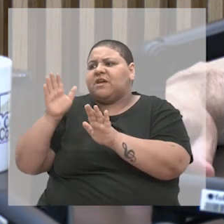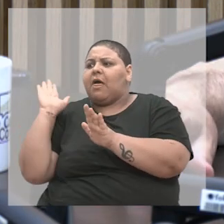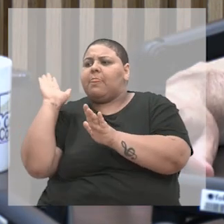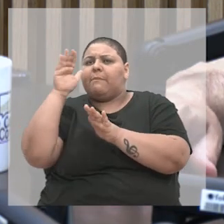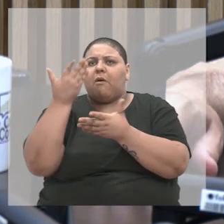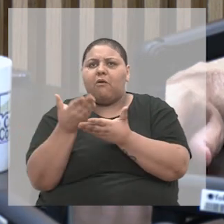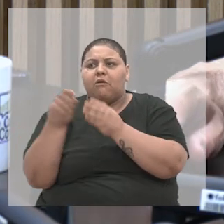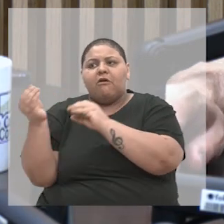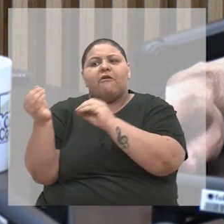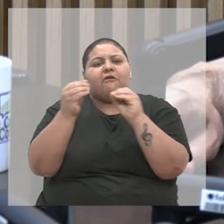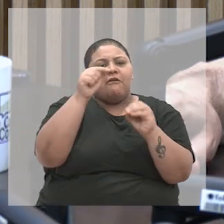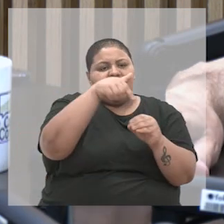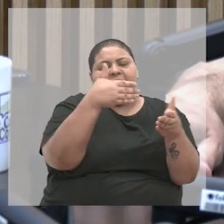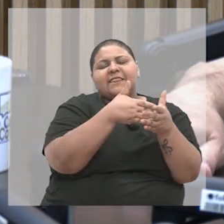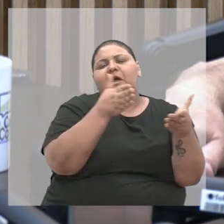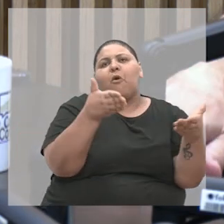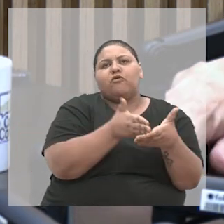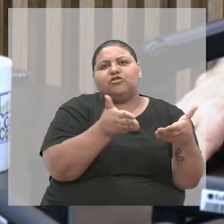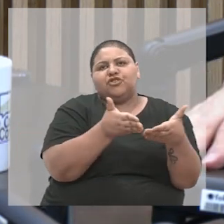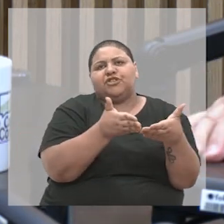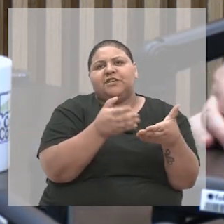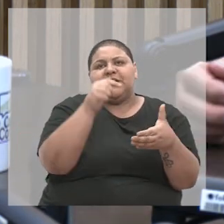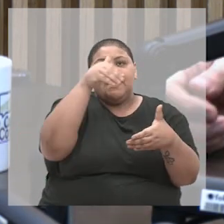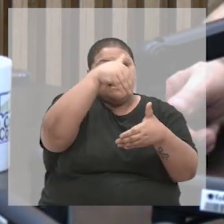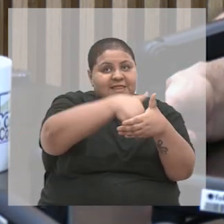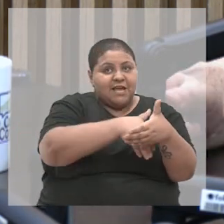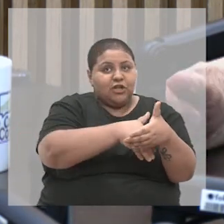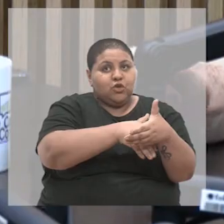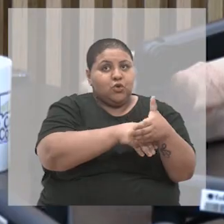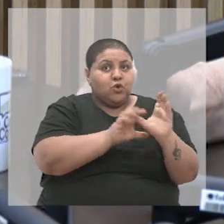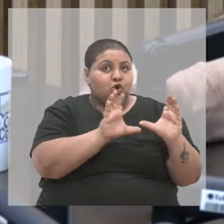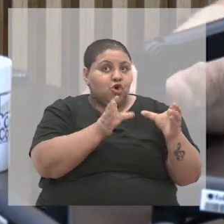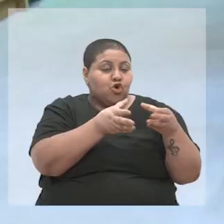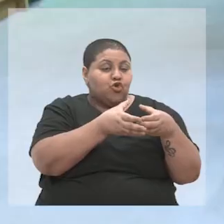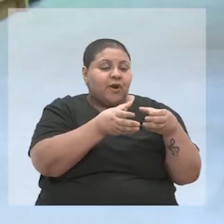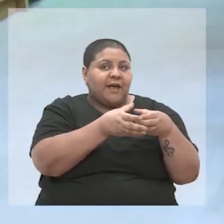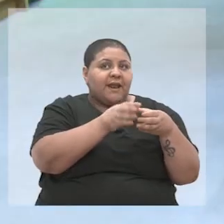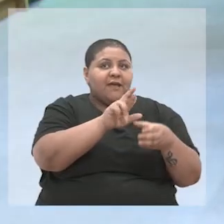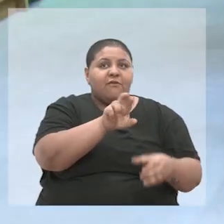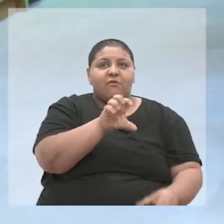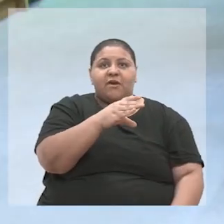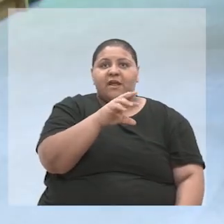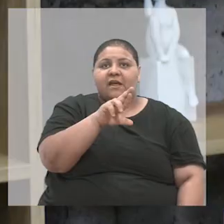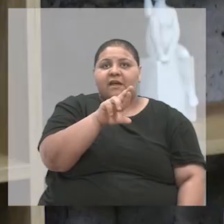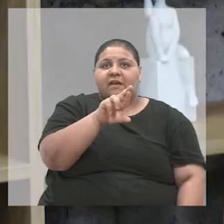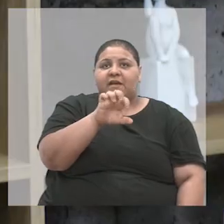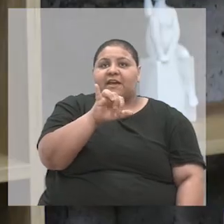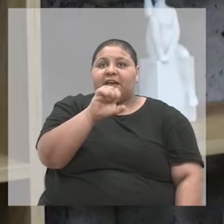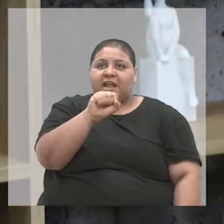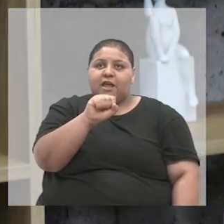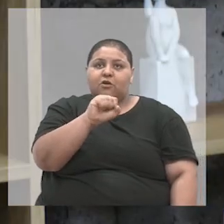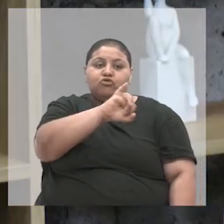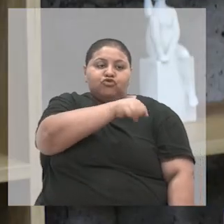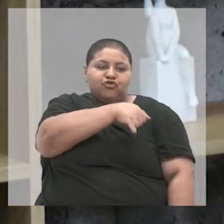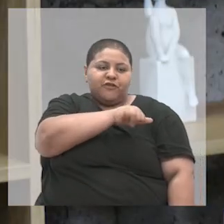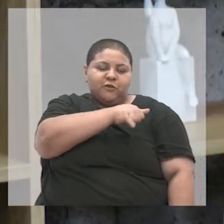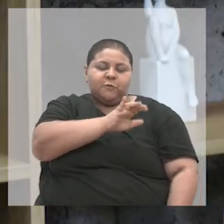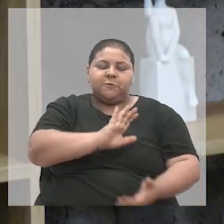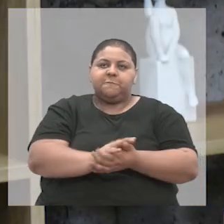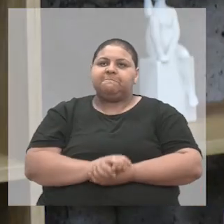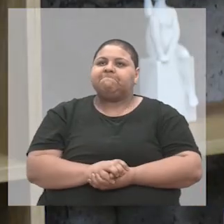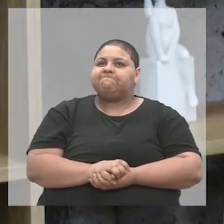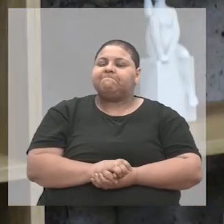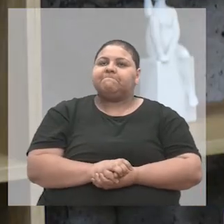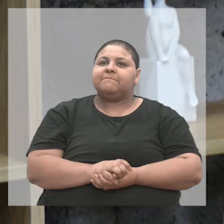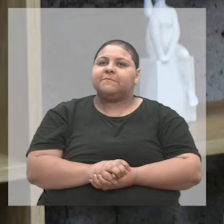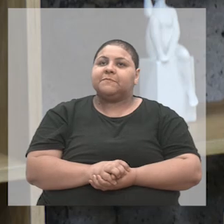aí tô lá até hoje, né? Tô lá até hoje, A questão do atleta, né? O Fonseca passou um pouquinho